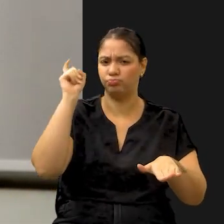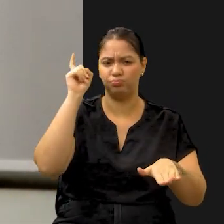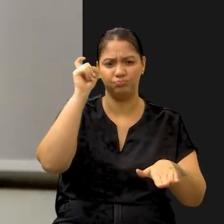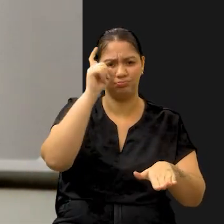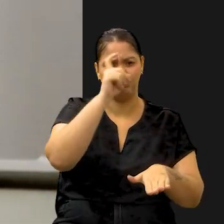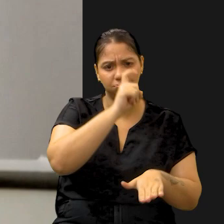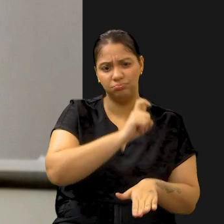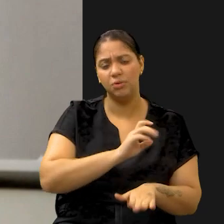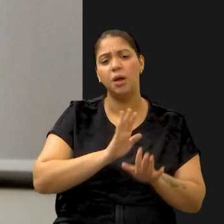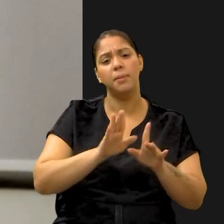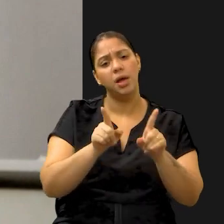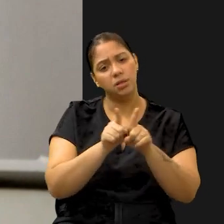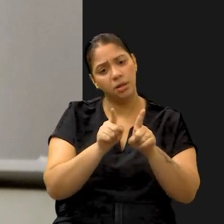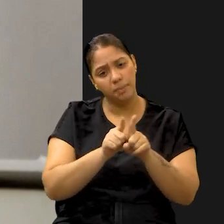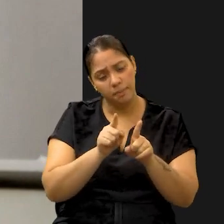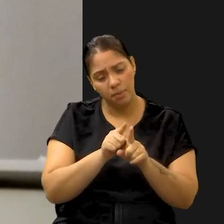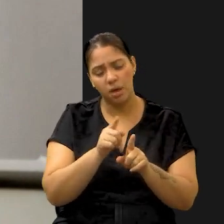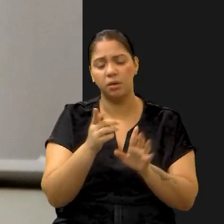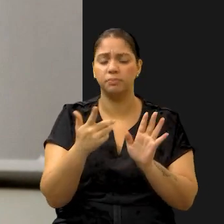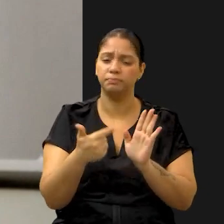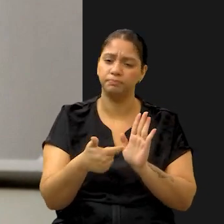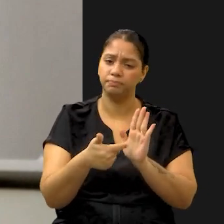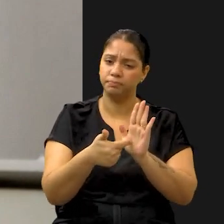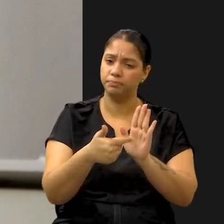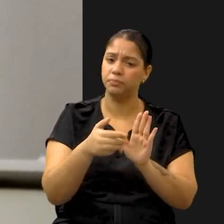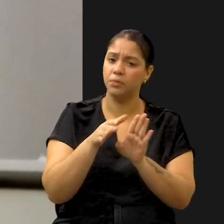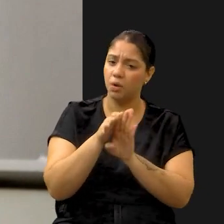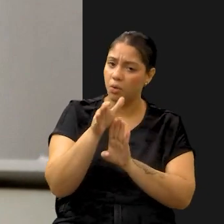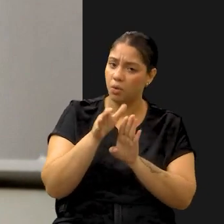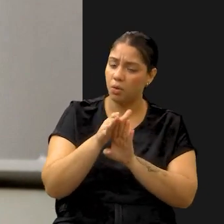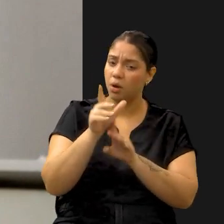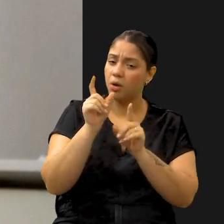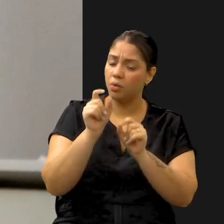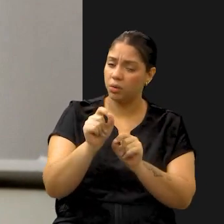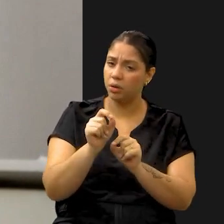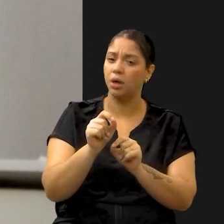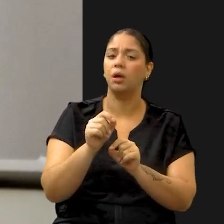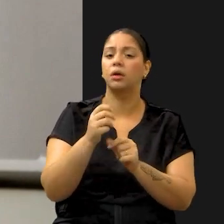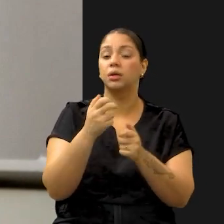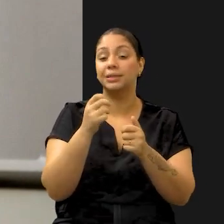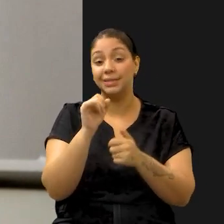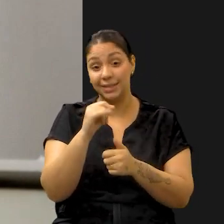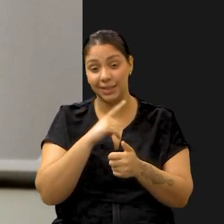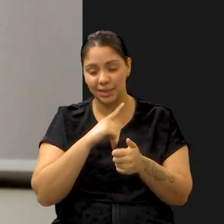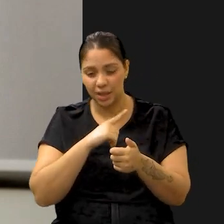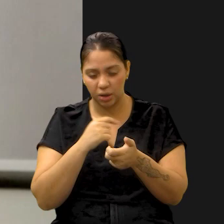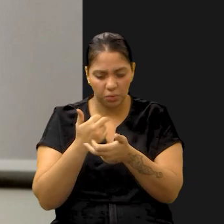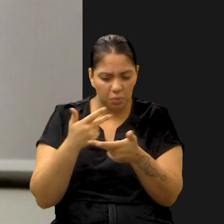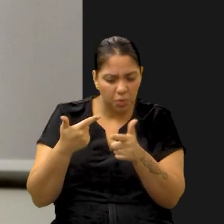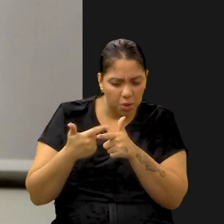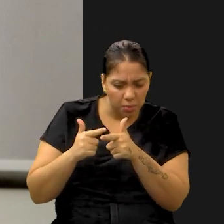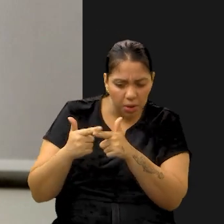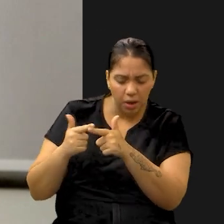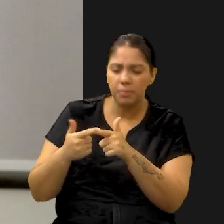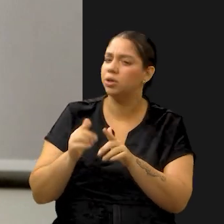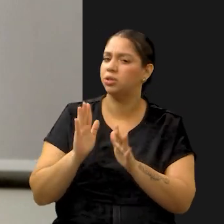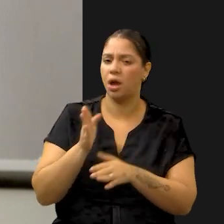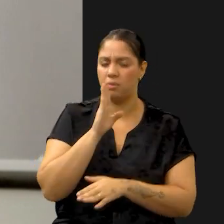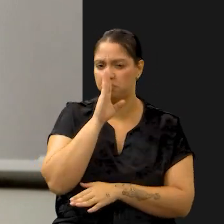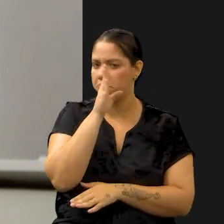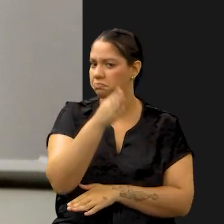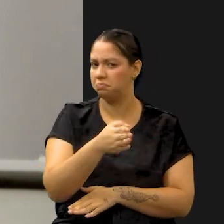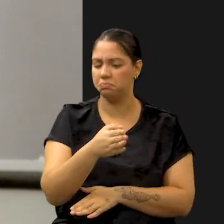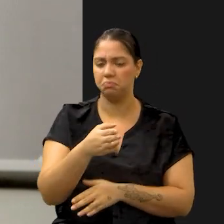difícil. Mas, claro que está indicado a realização de exames direcionados caso haja alguma queixa, né?